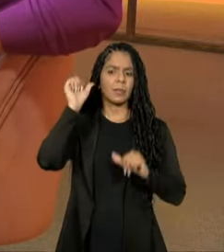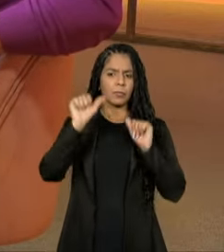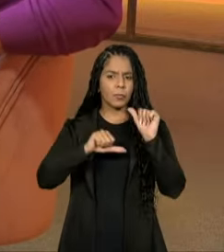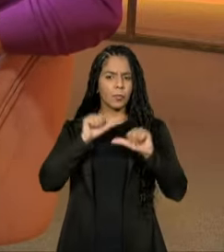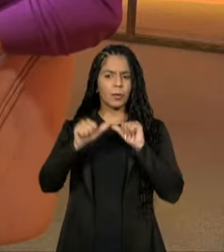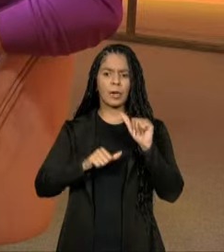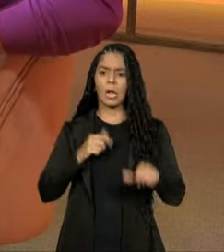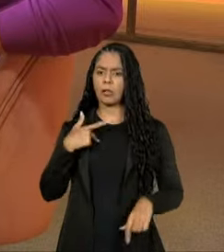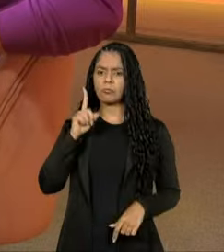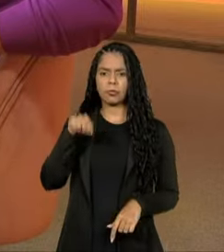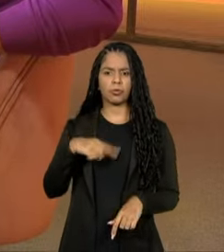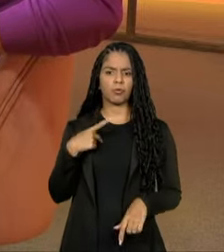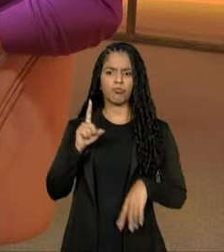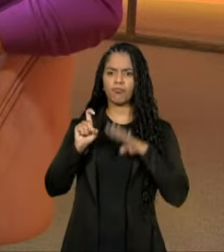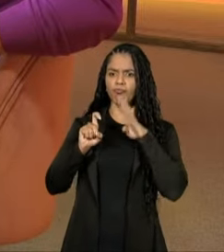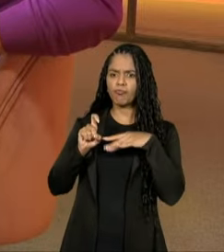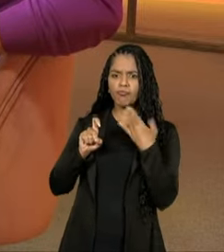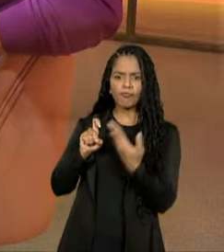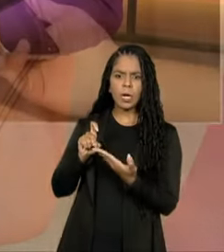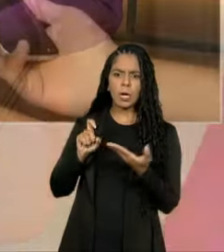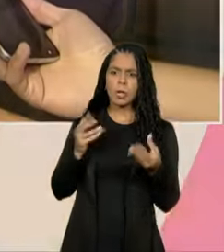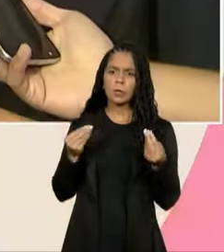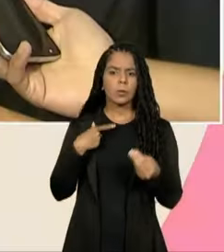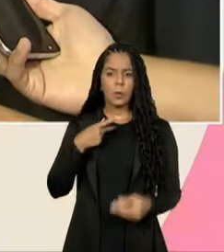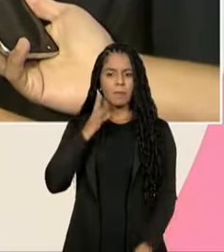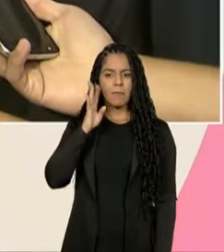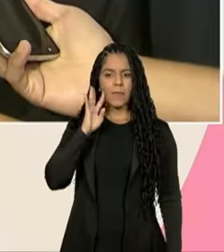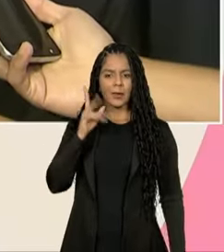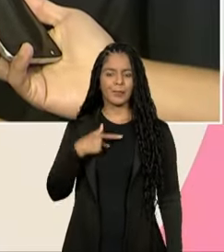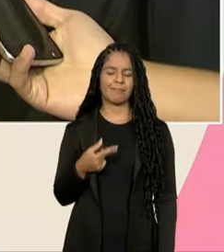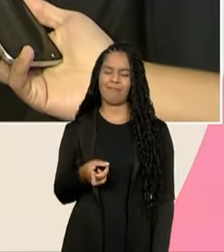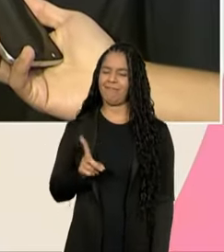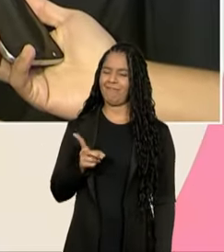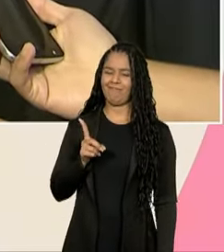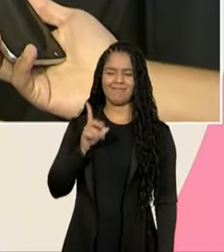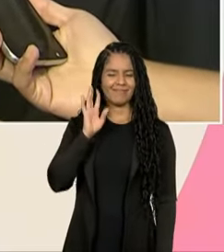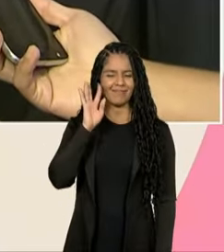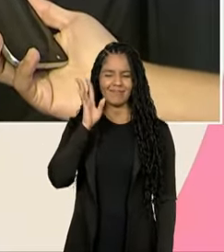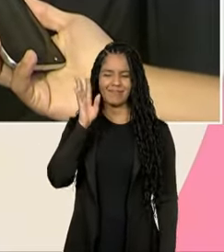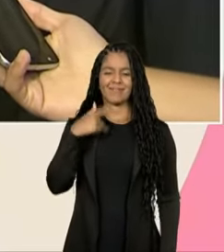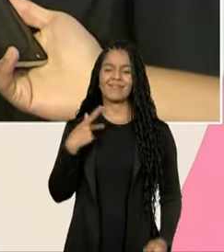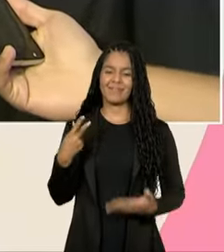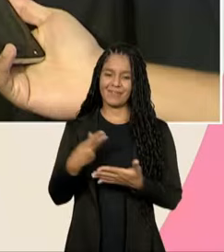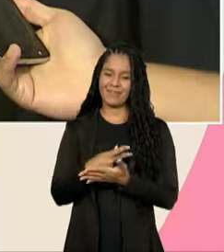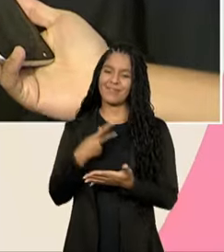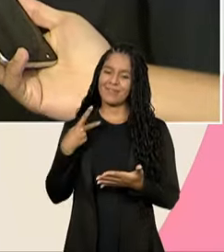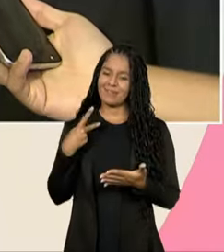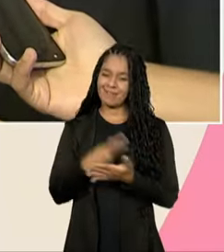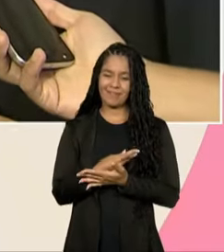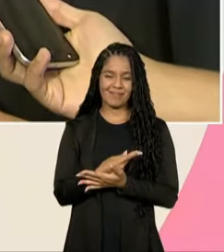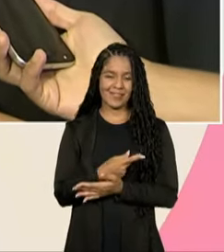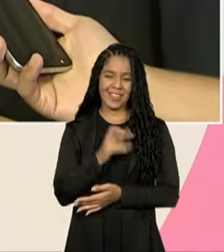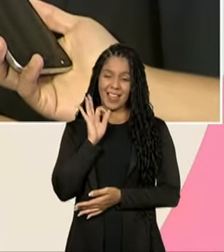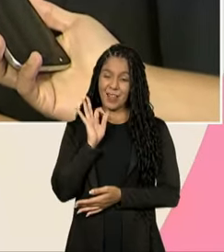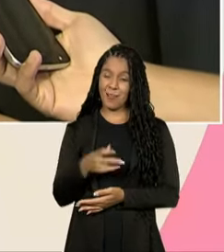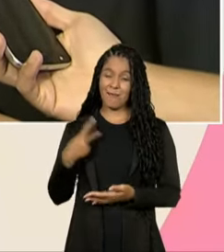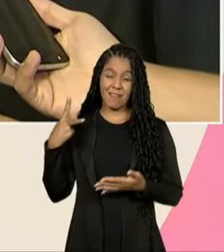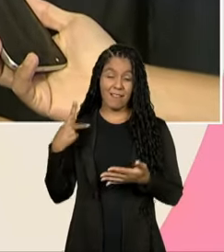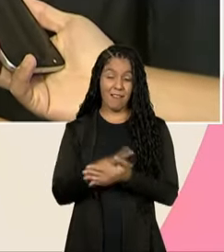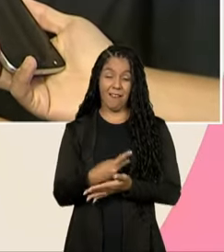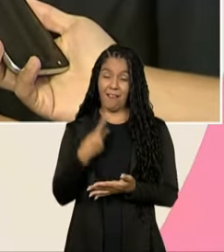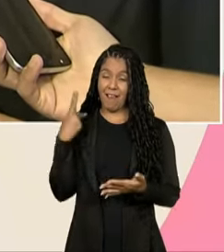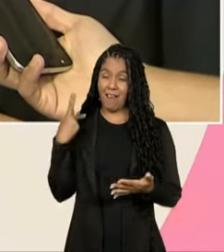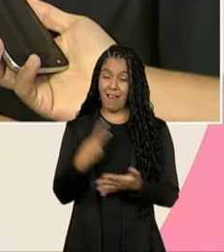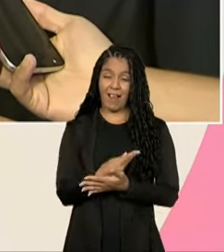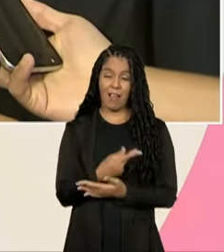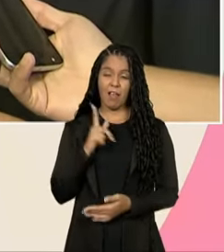nesse gigante? Não imaginaram isso, né? Não. Erraram absurdamente, assim, erraram profundamente.